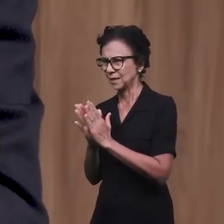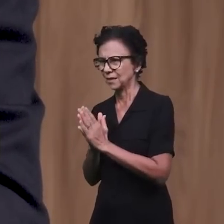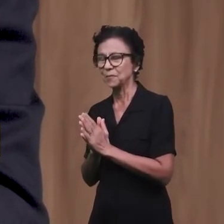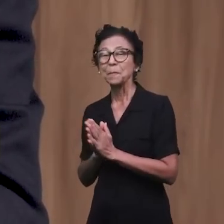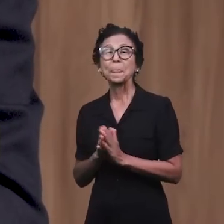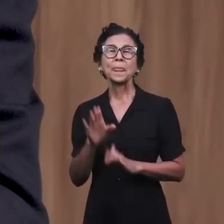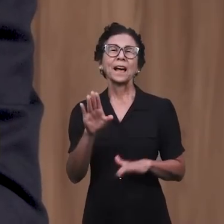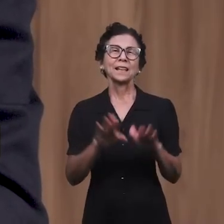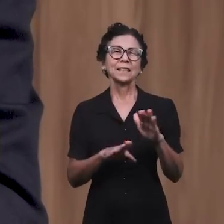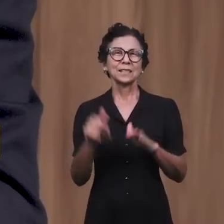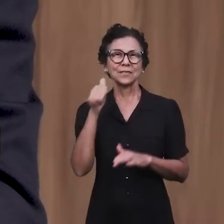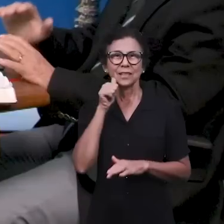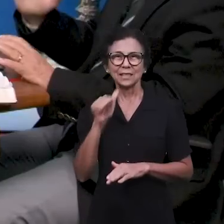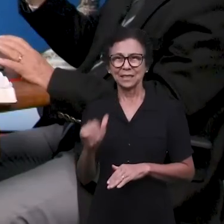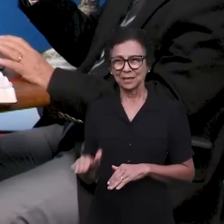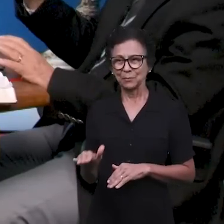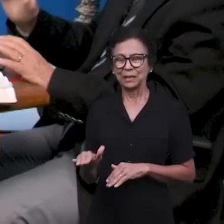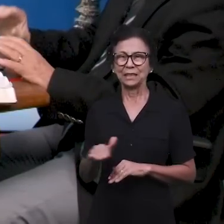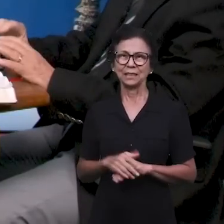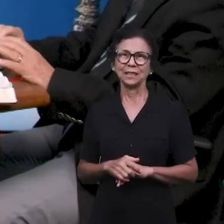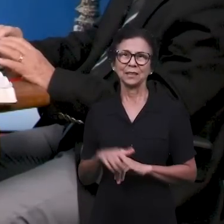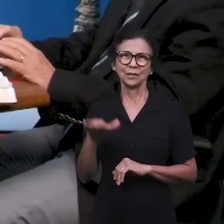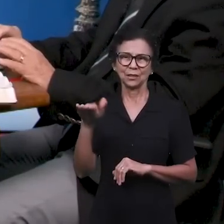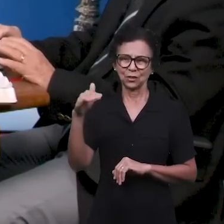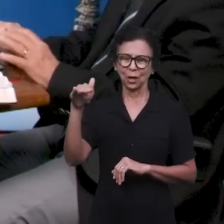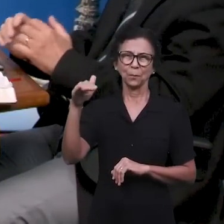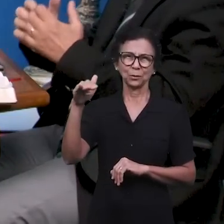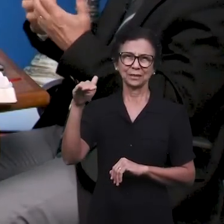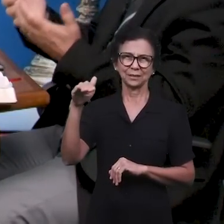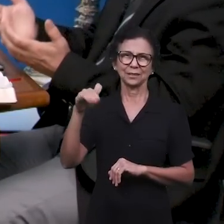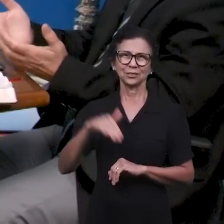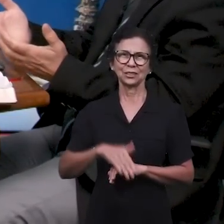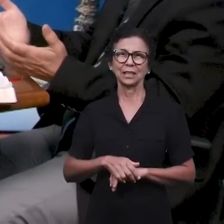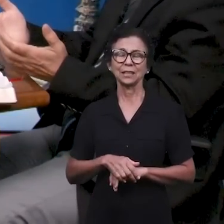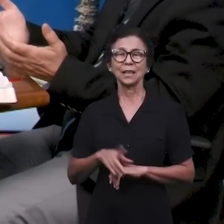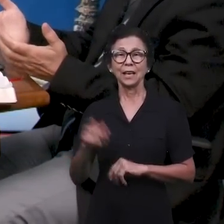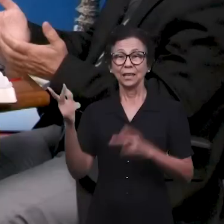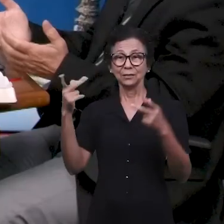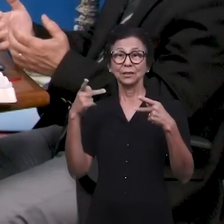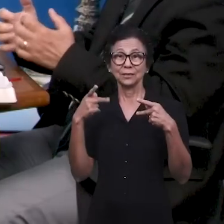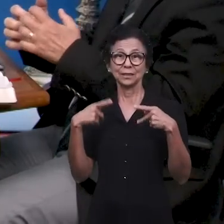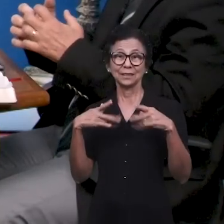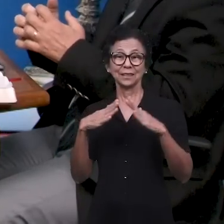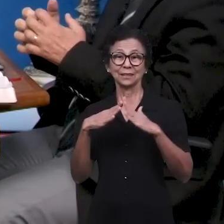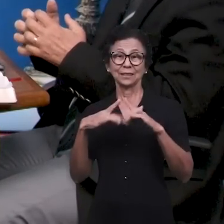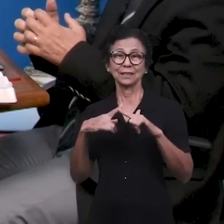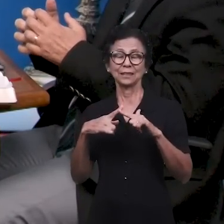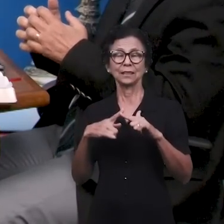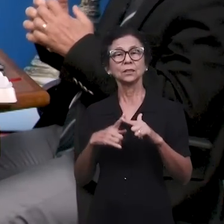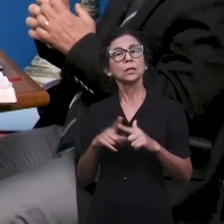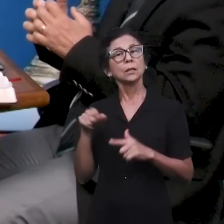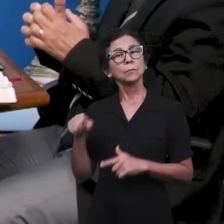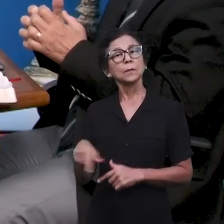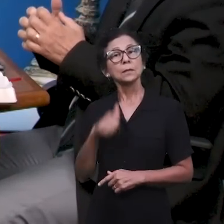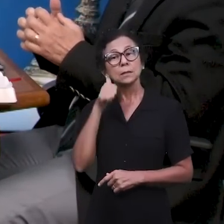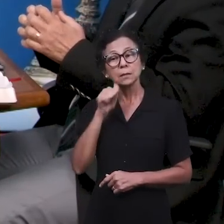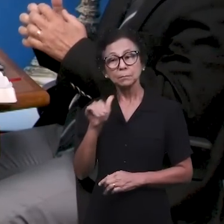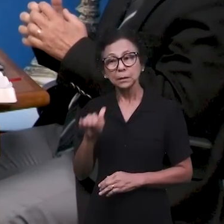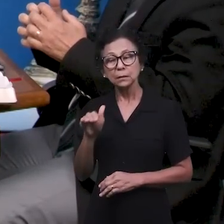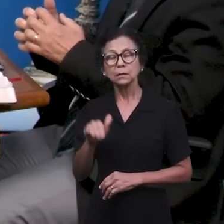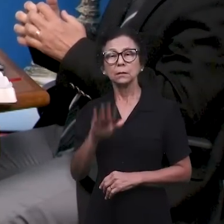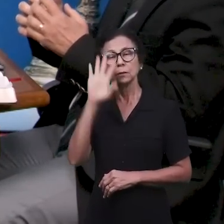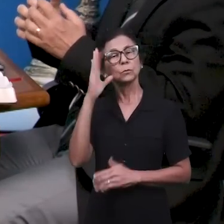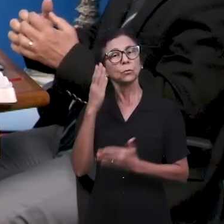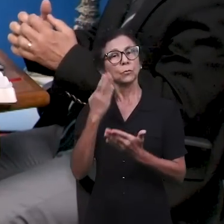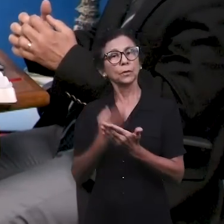Ela é de outra igreja. Já deve estar grandinho, né? Ela já está mais mocinha já. Mas adquire aquela confiança e o pastor, por questão de ética, tem